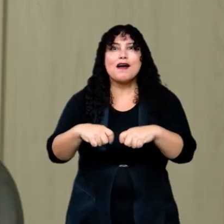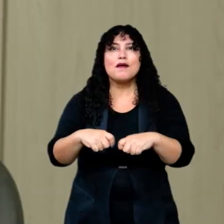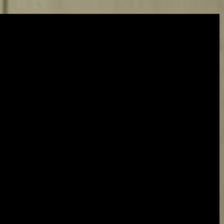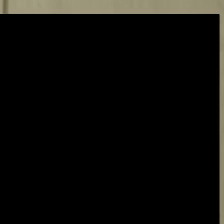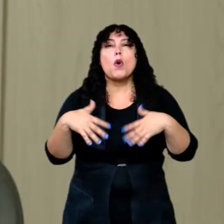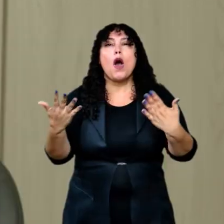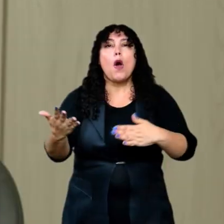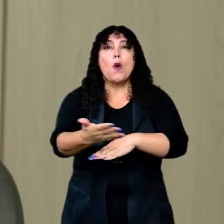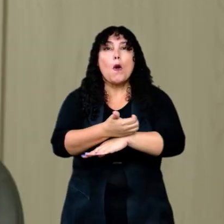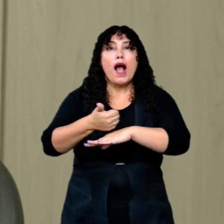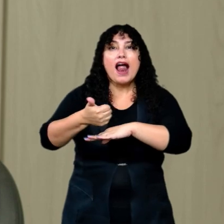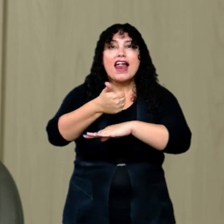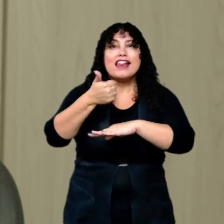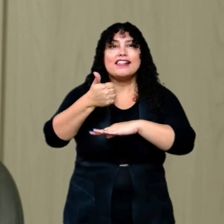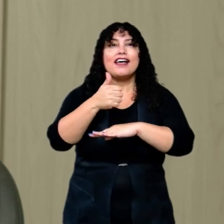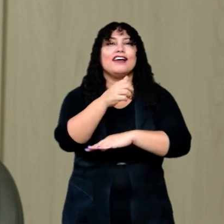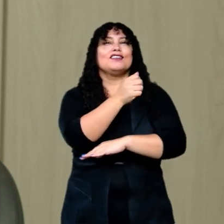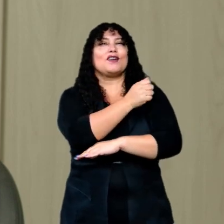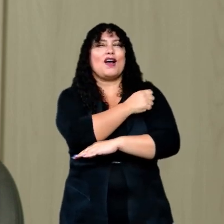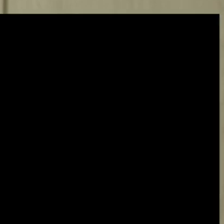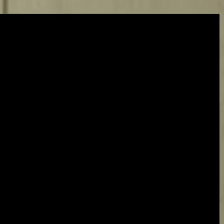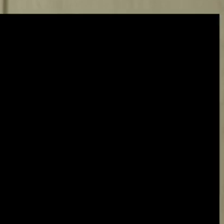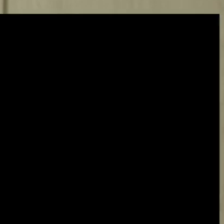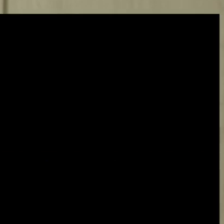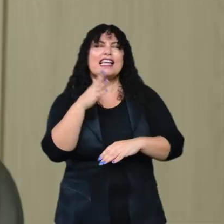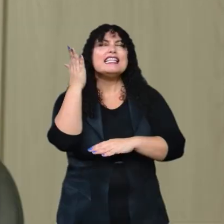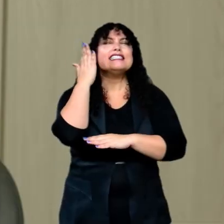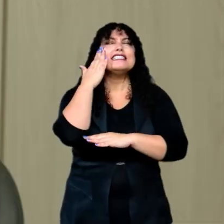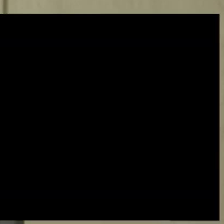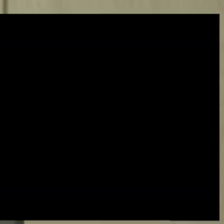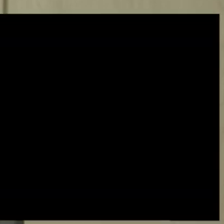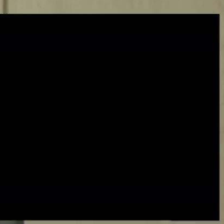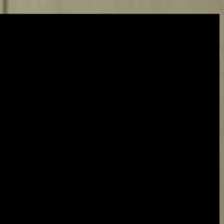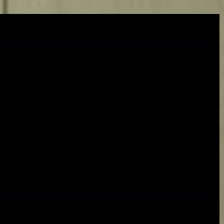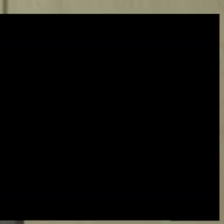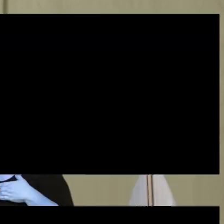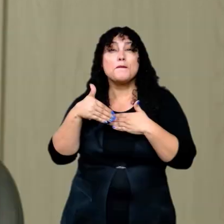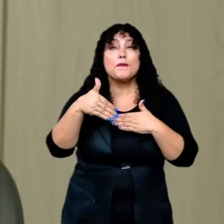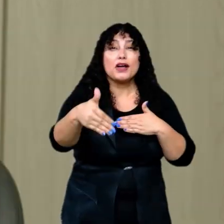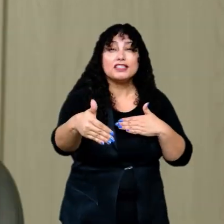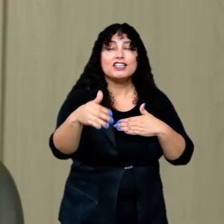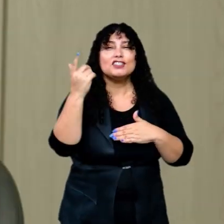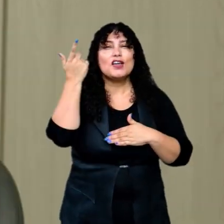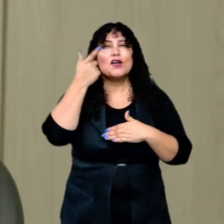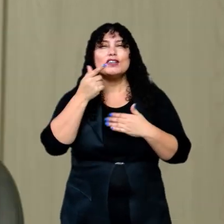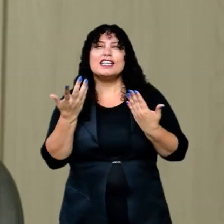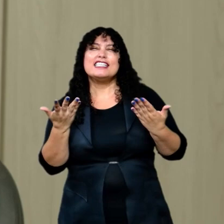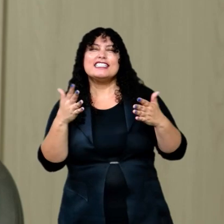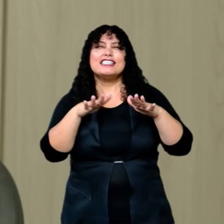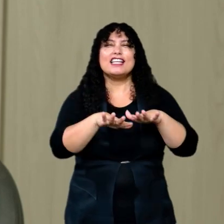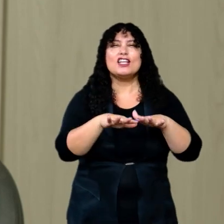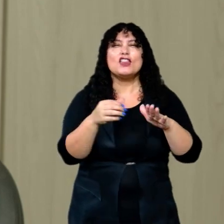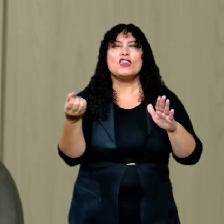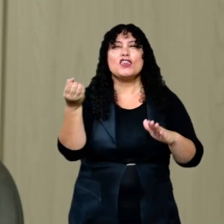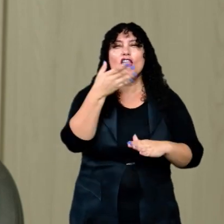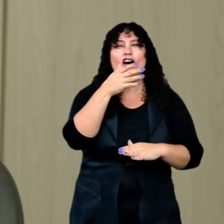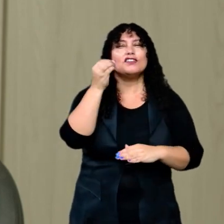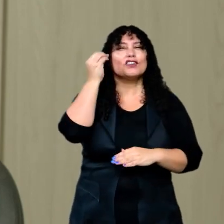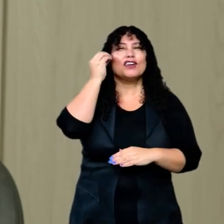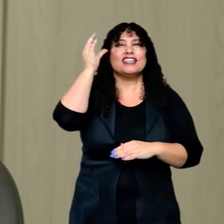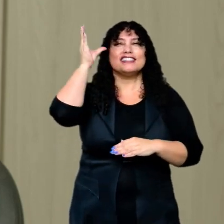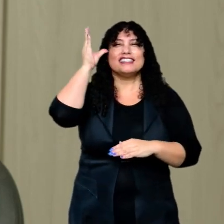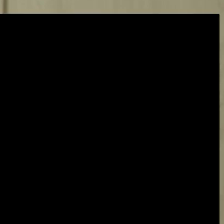são as qualidades que estudantes têm, né? O que ele já sabe, para a partir disso a gente conseguir inserir novos conhecimentos. Não,